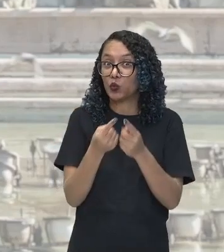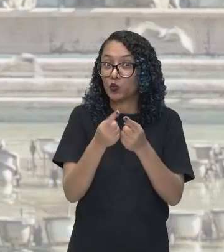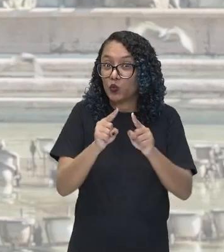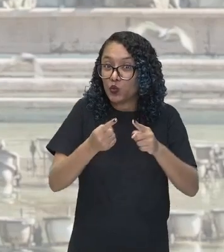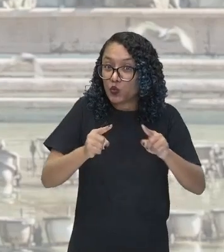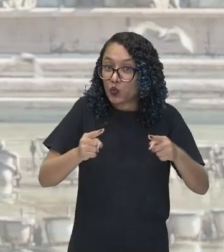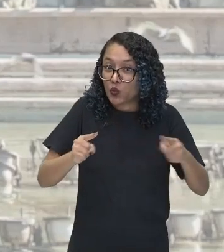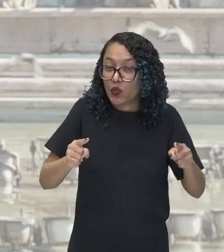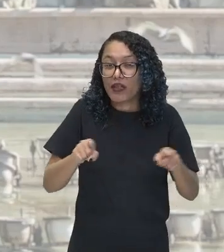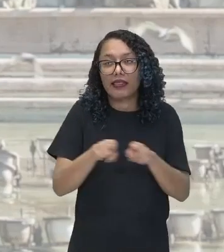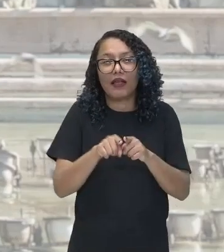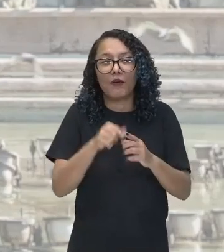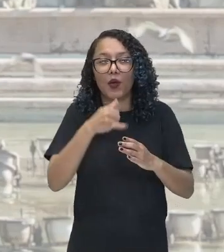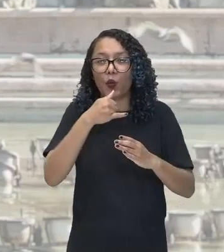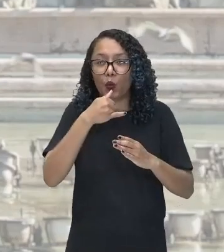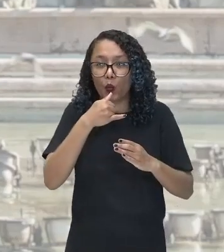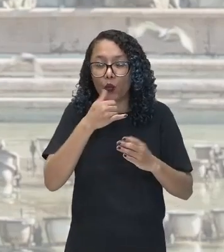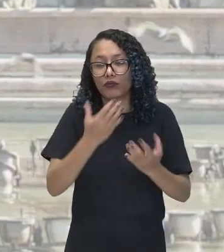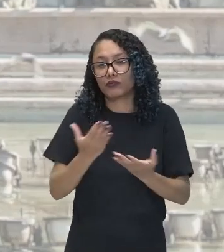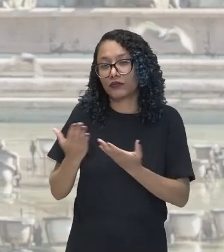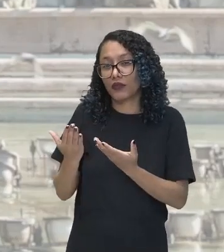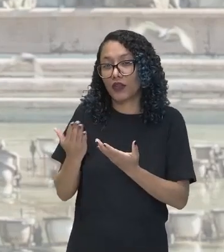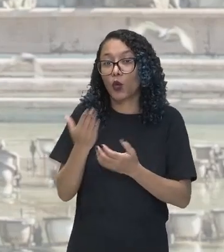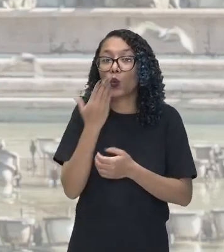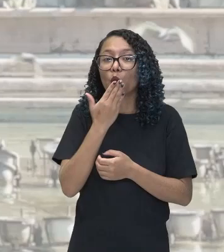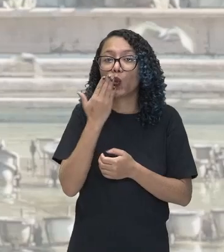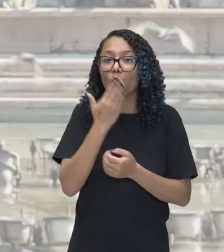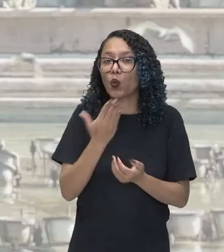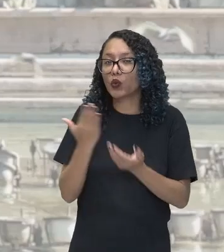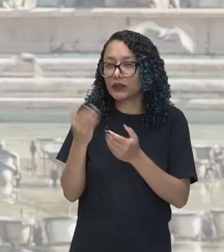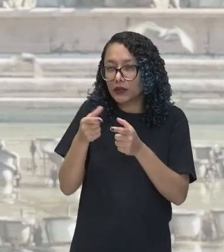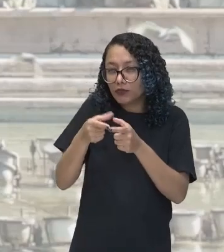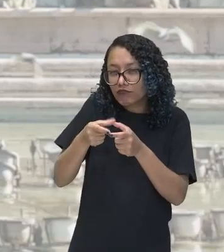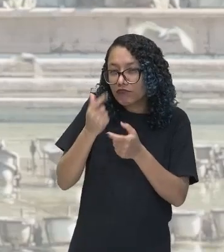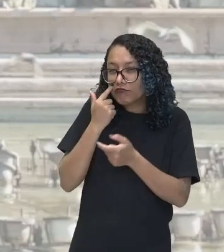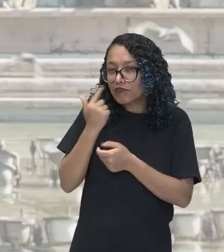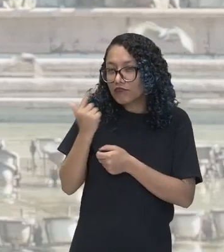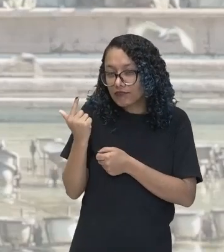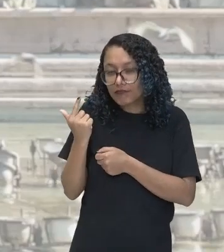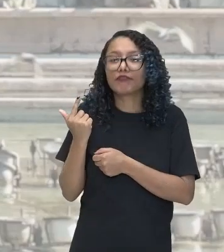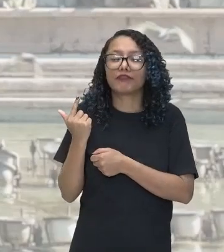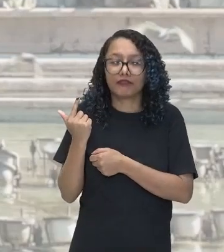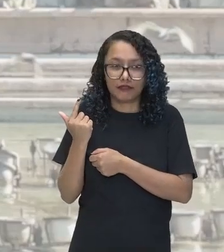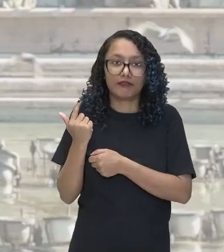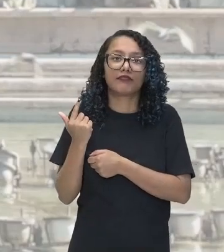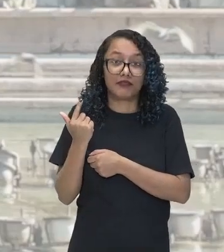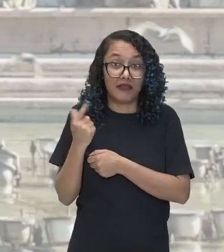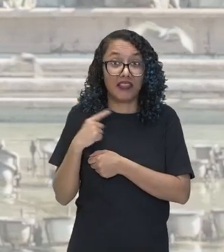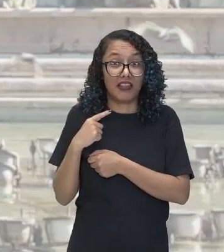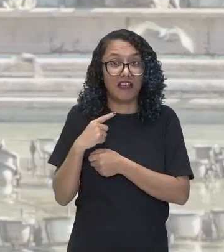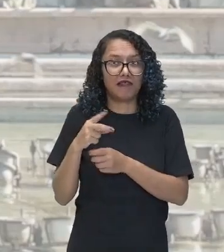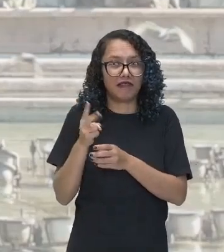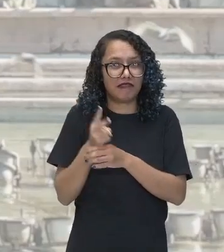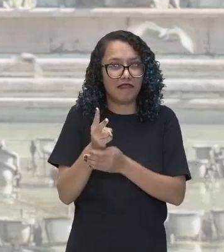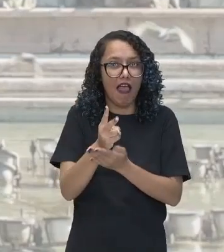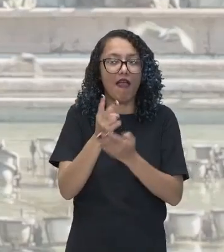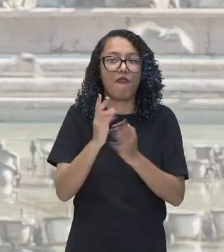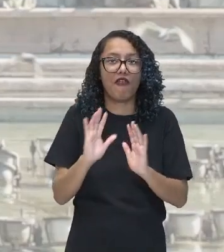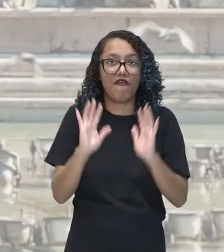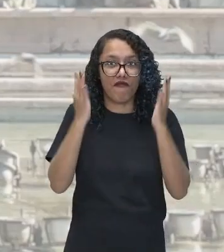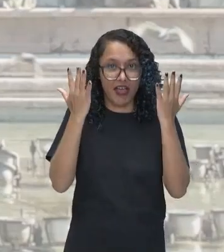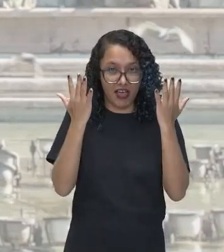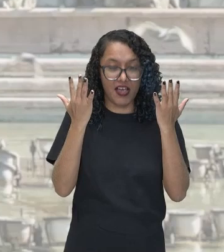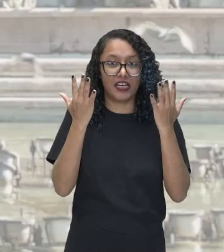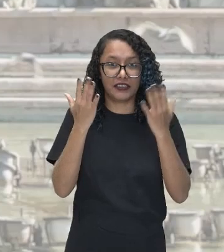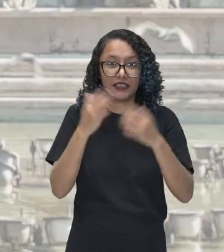o mate, alfajor também, aquele bolinho, né, que está presente sempre em festas, fora da Argentina,